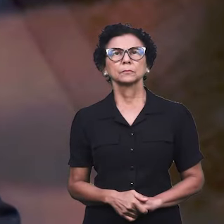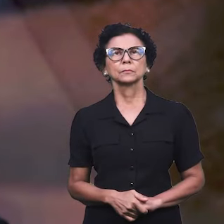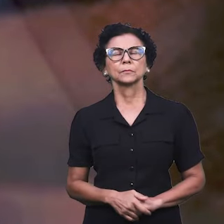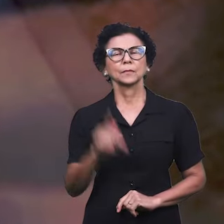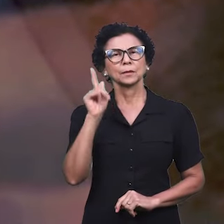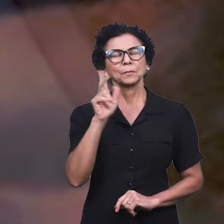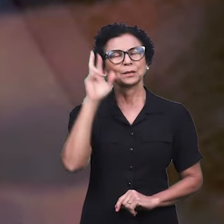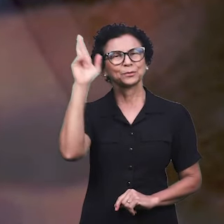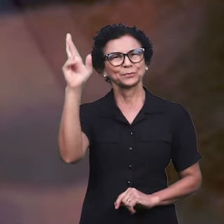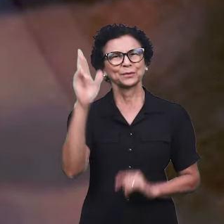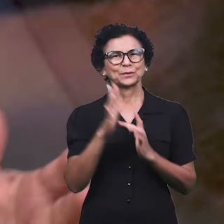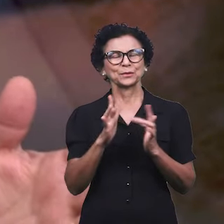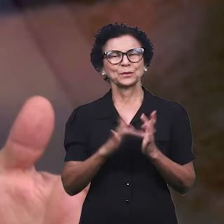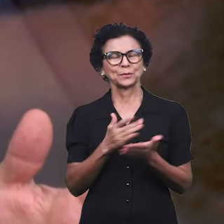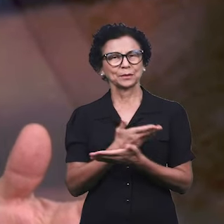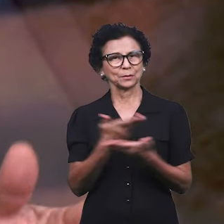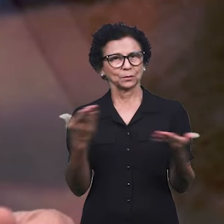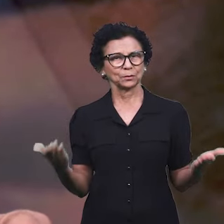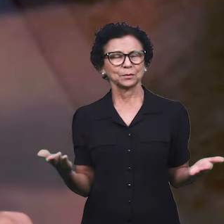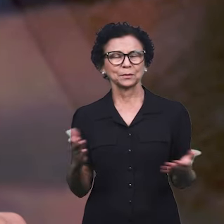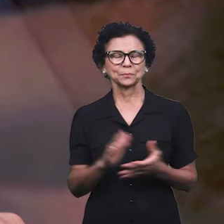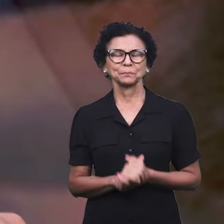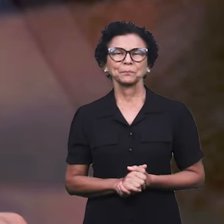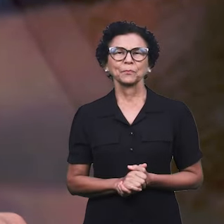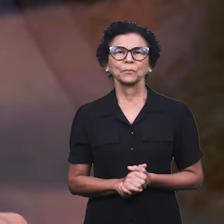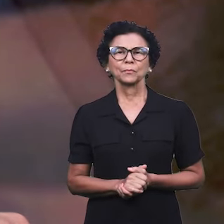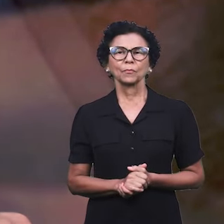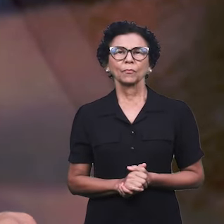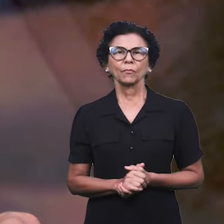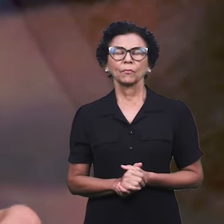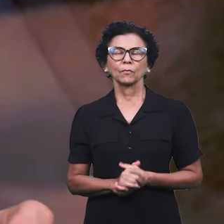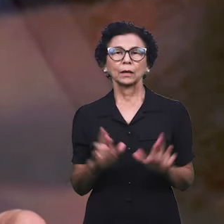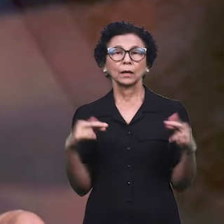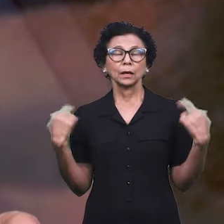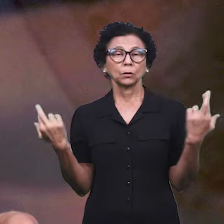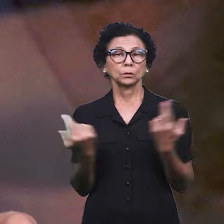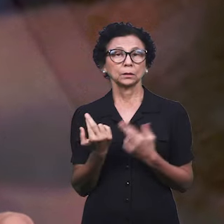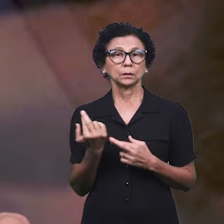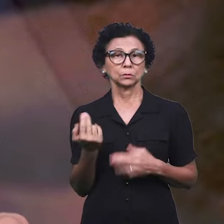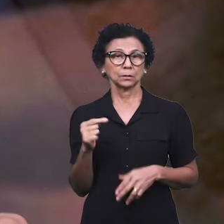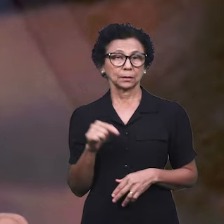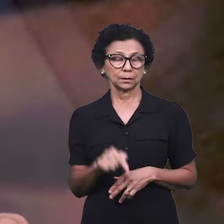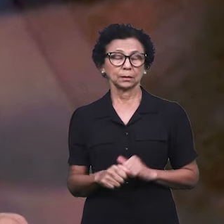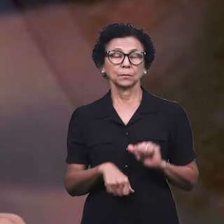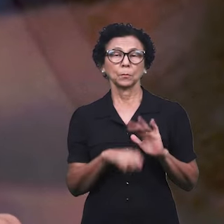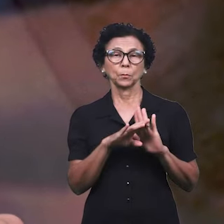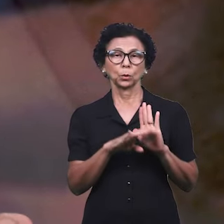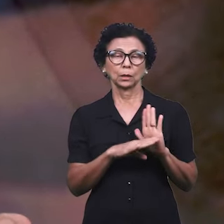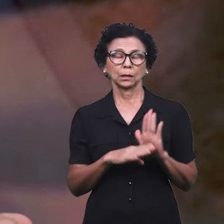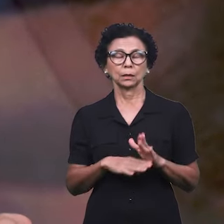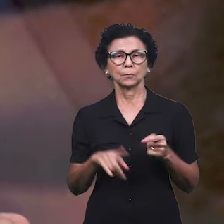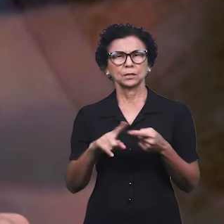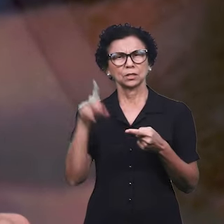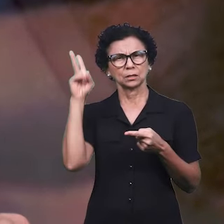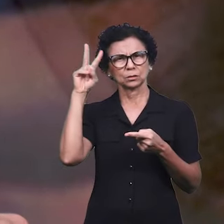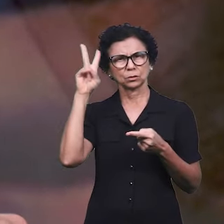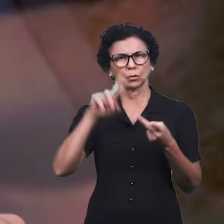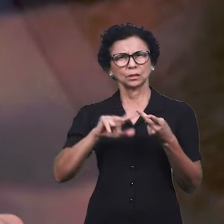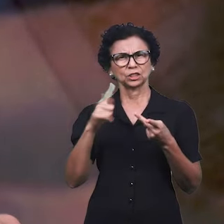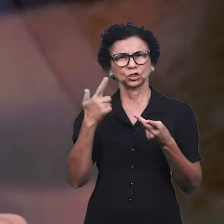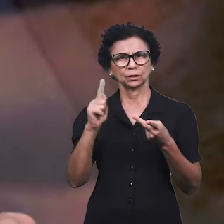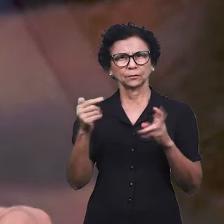A paz do Senhor a todos. Estamos aqui reunidos para mais um programa História e